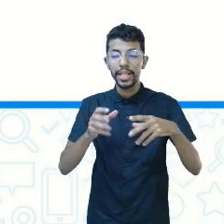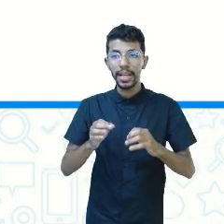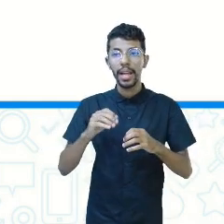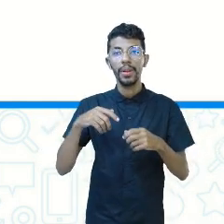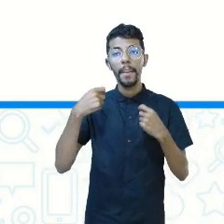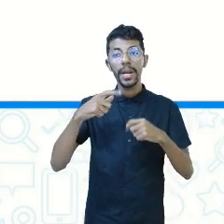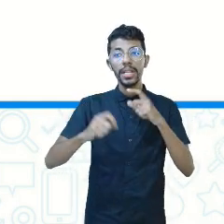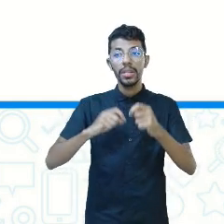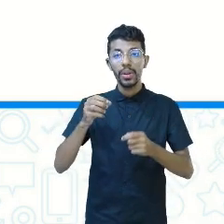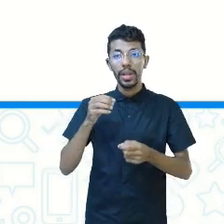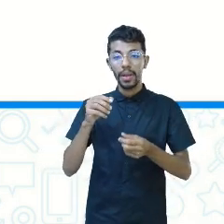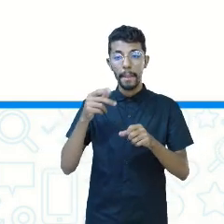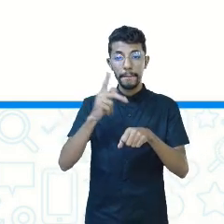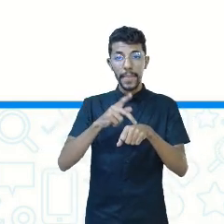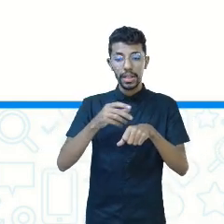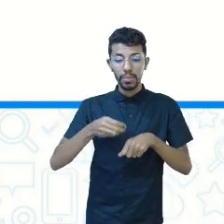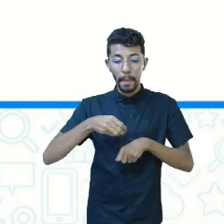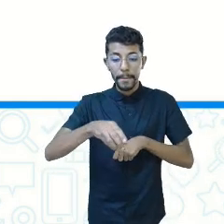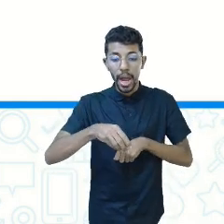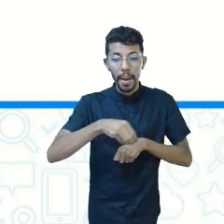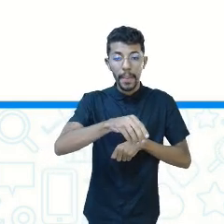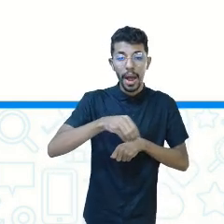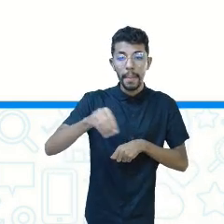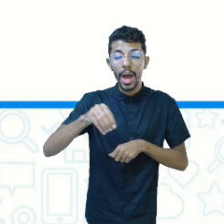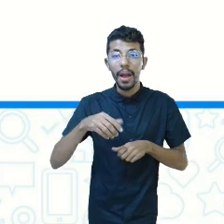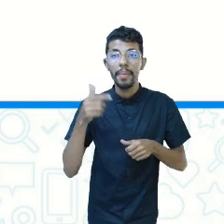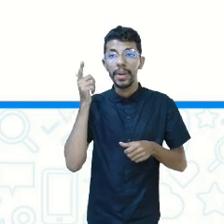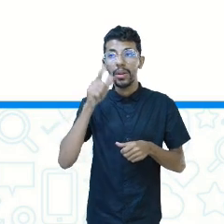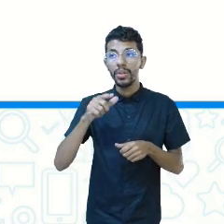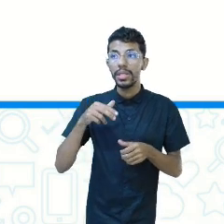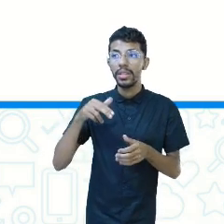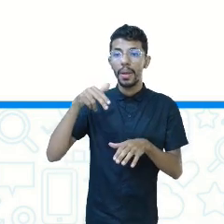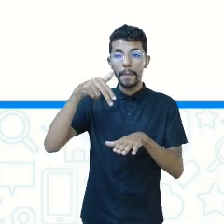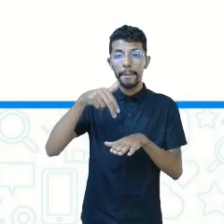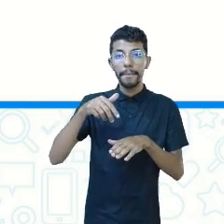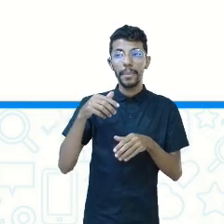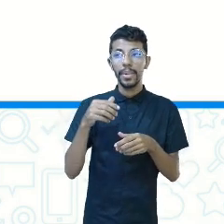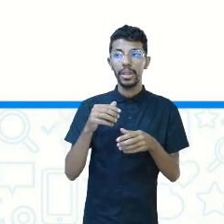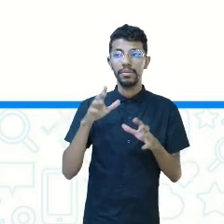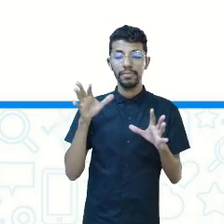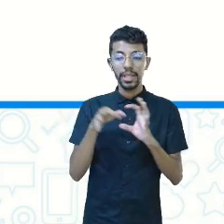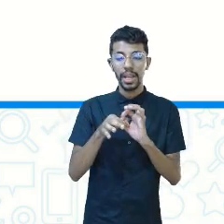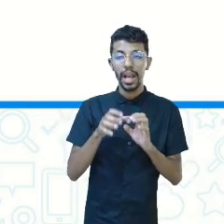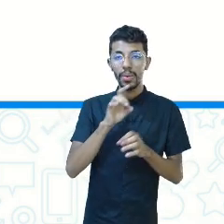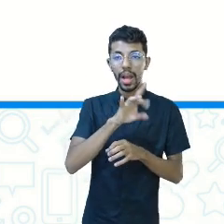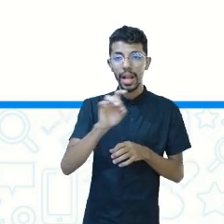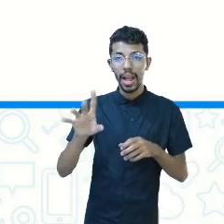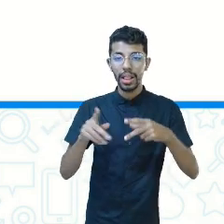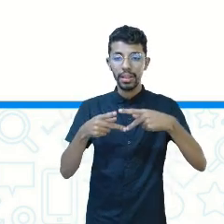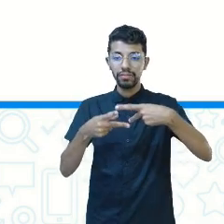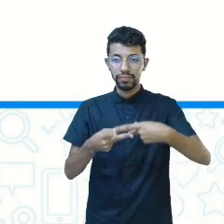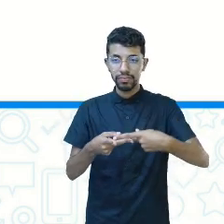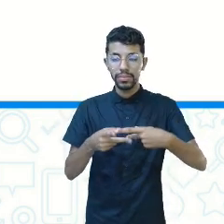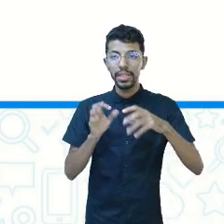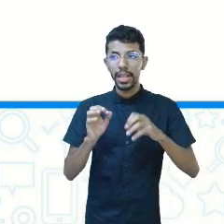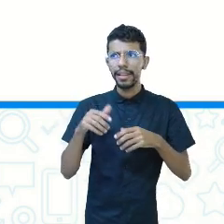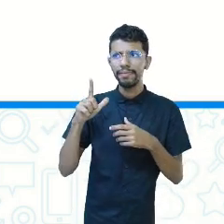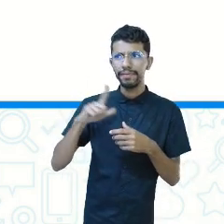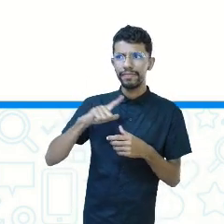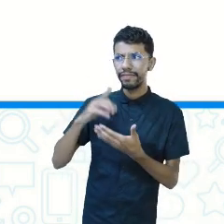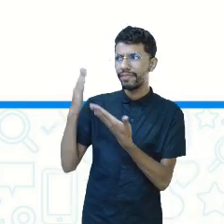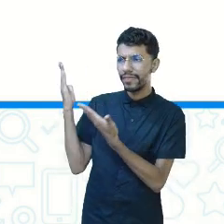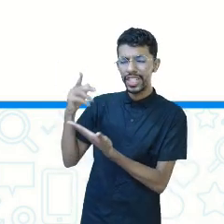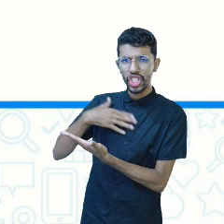bloco. Não somente existe esse formato não, tá? Quando eu era criança, e a gente também conhece, eu acho que vocês já